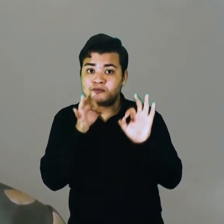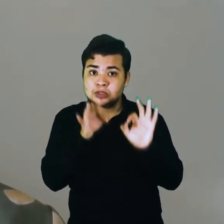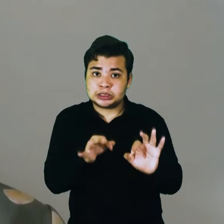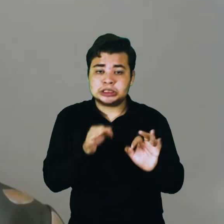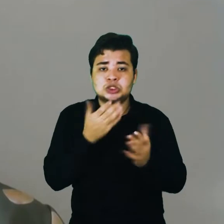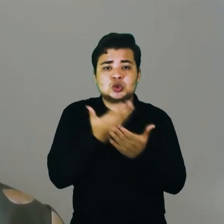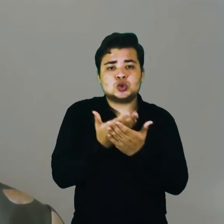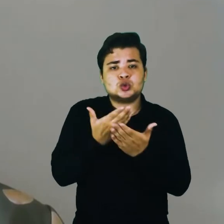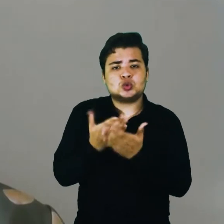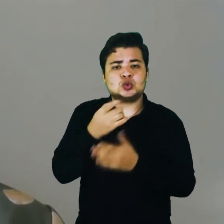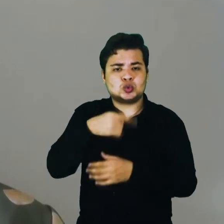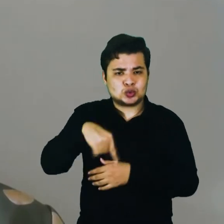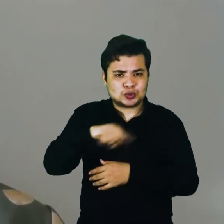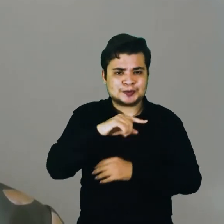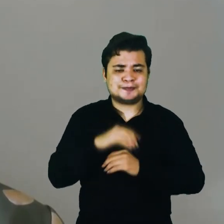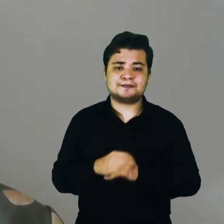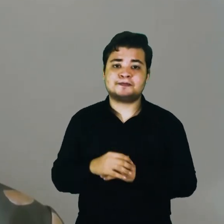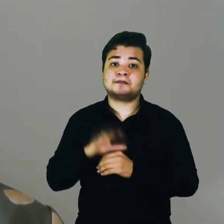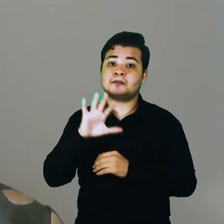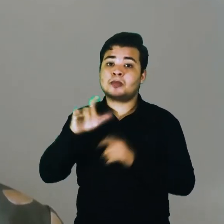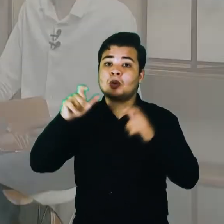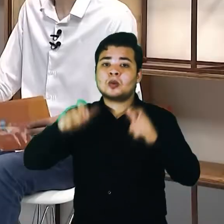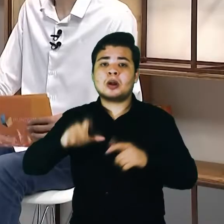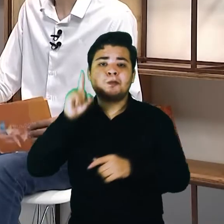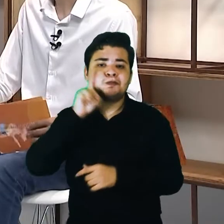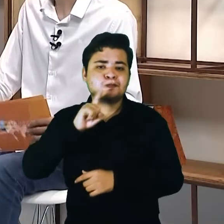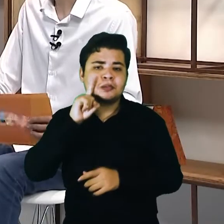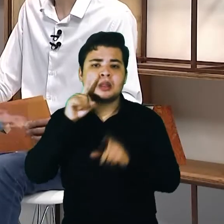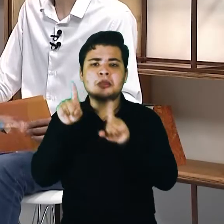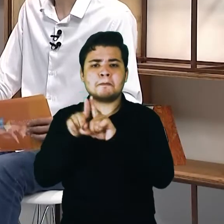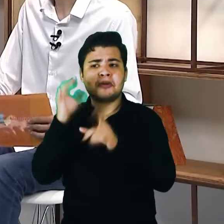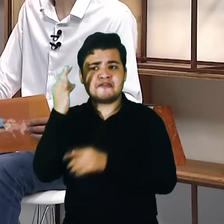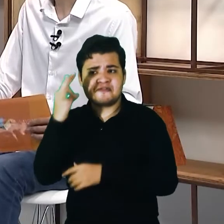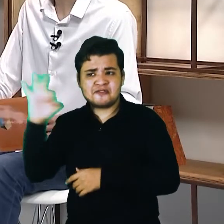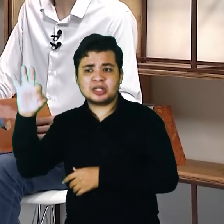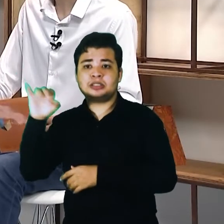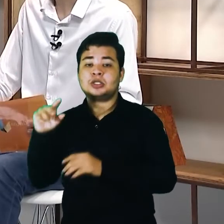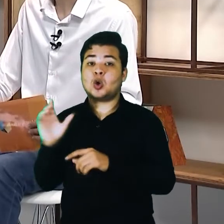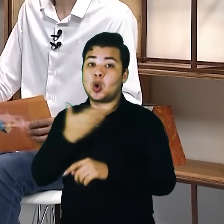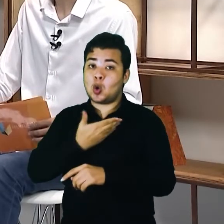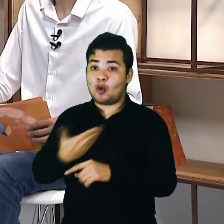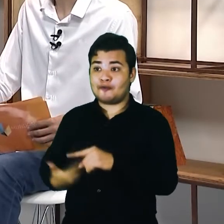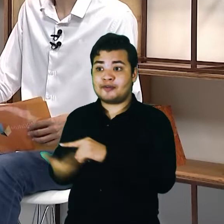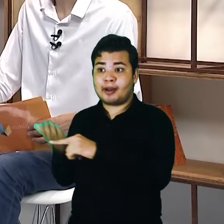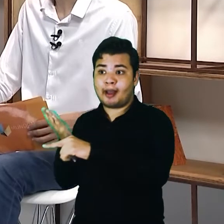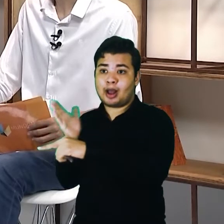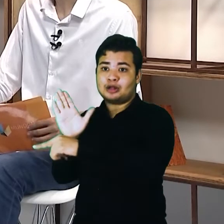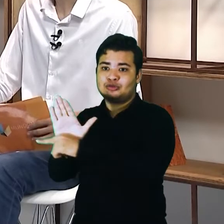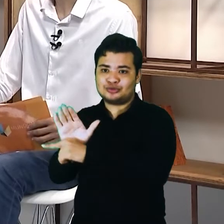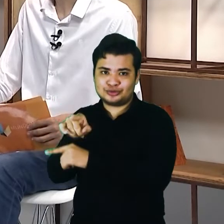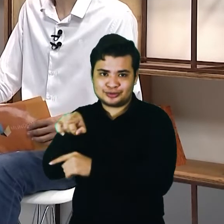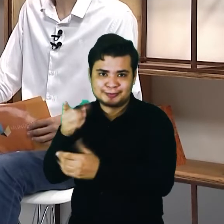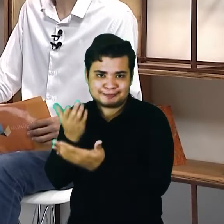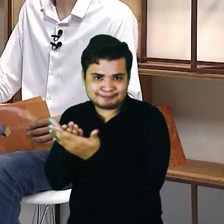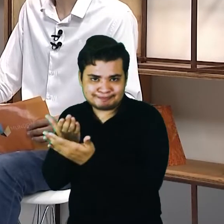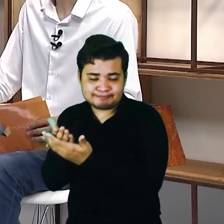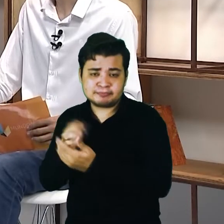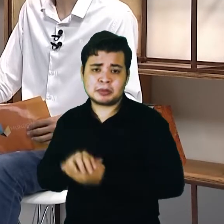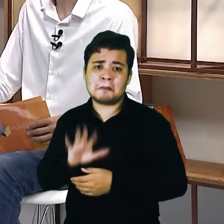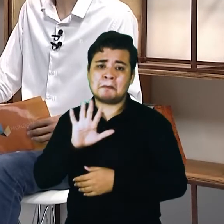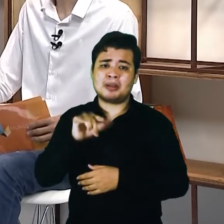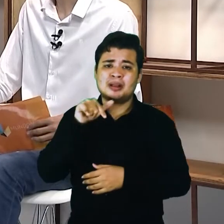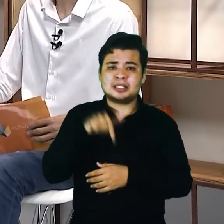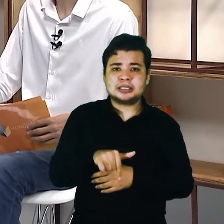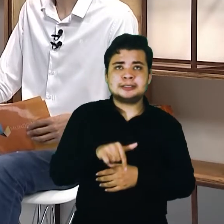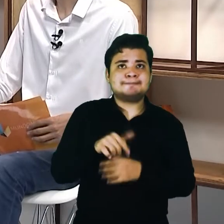Estados Unidos e da França, em que isso é, inclusive, governamental. Então, os nossos esforços estão concentrados nas universidades públicas